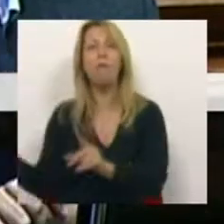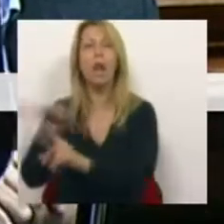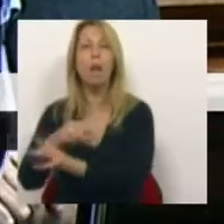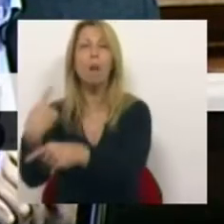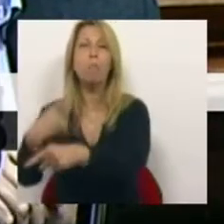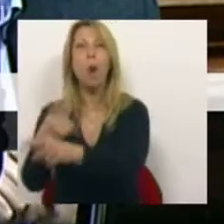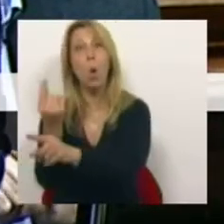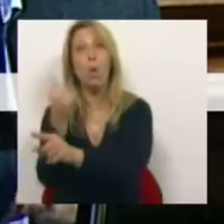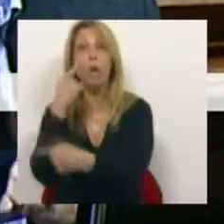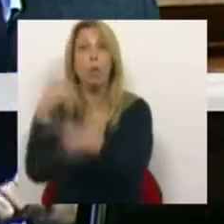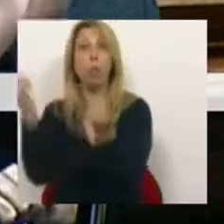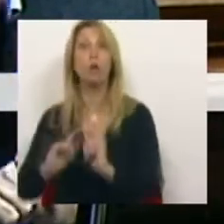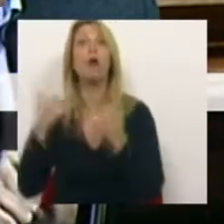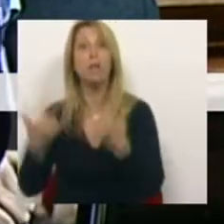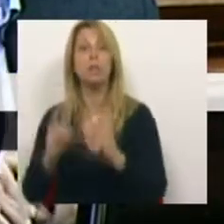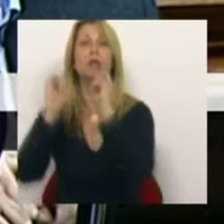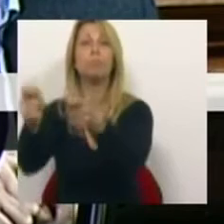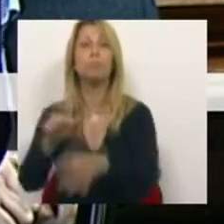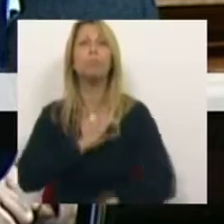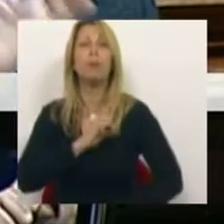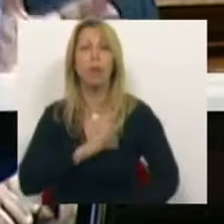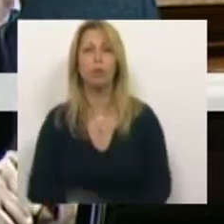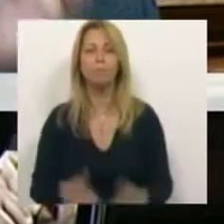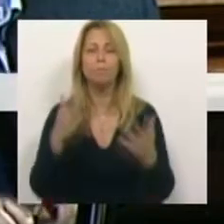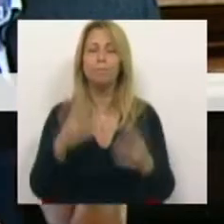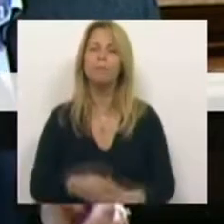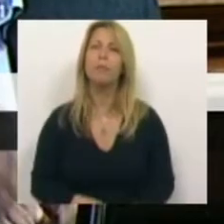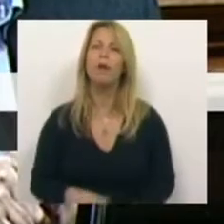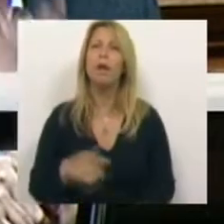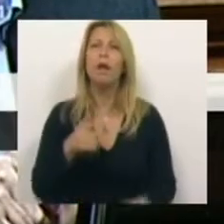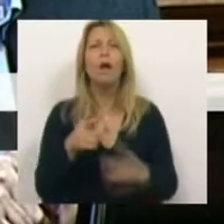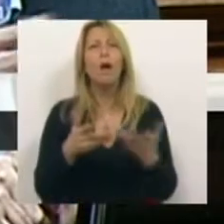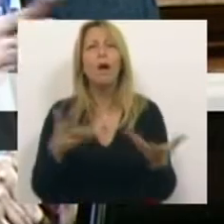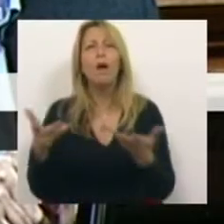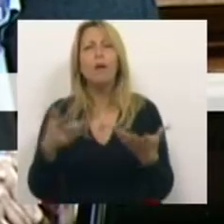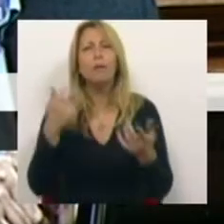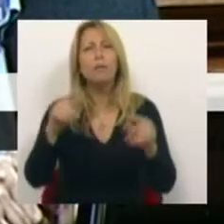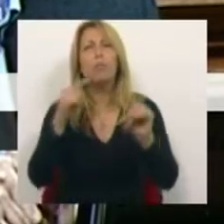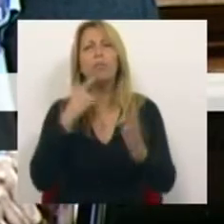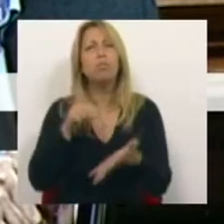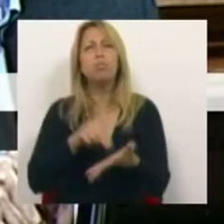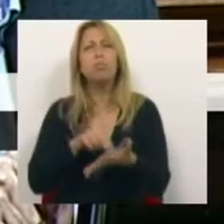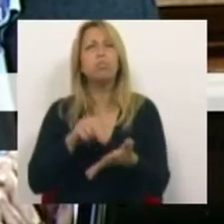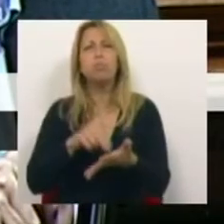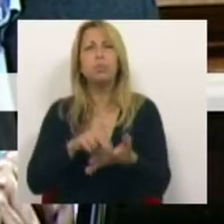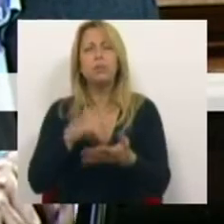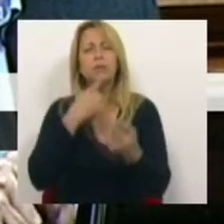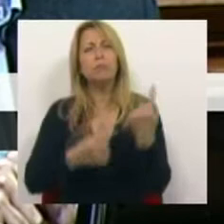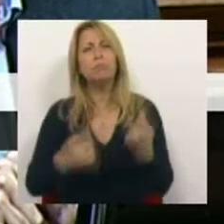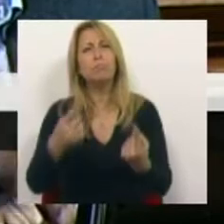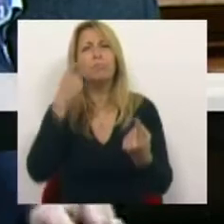privados. O Partido Socialista teve uma posição sui generis. Disse que era, dependia de quem dava a melhor oferta, de que é que custava mais ou